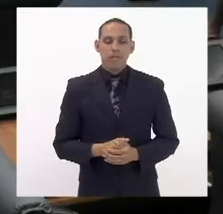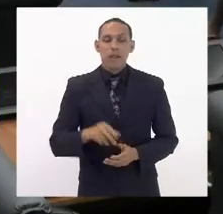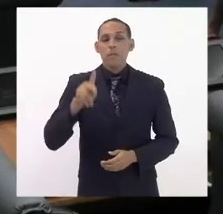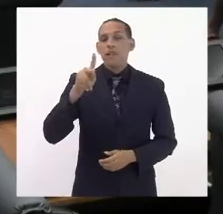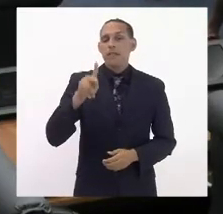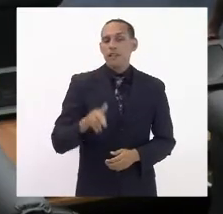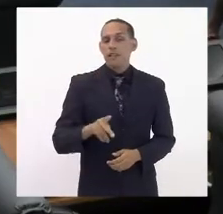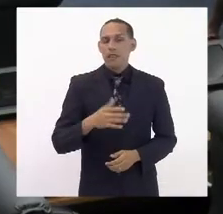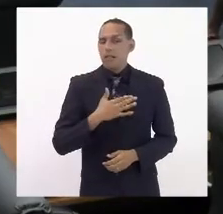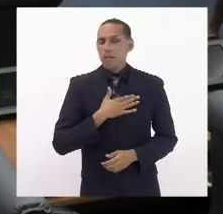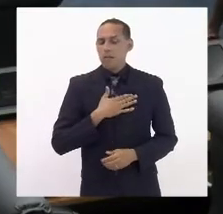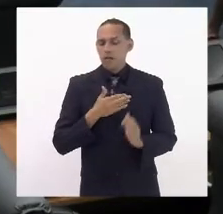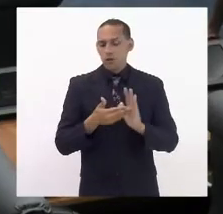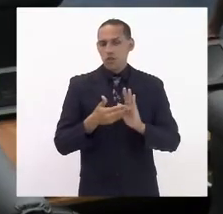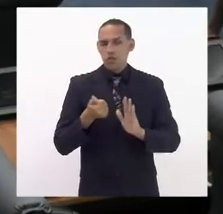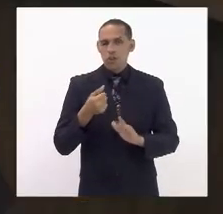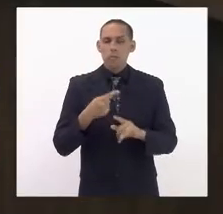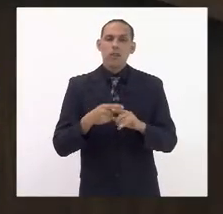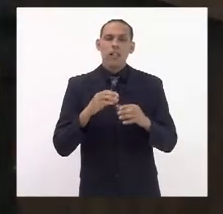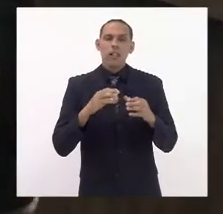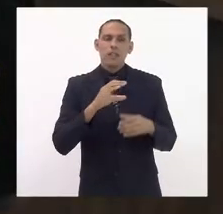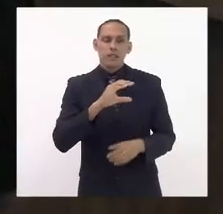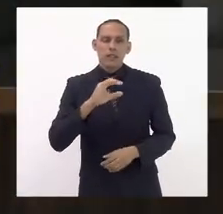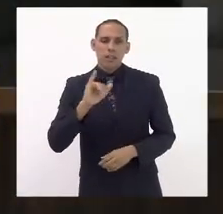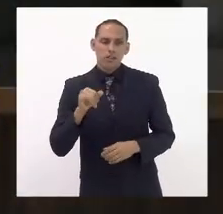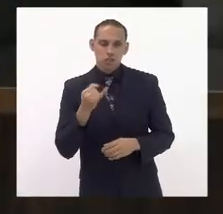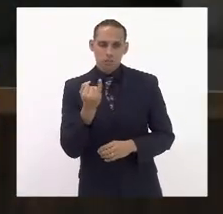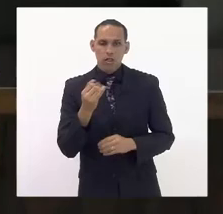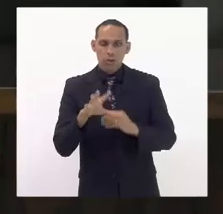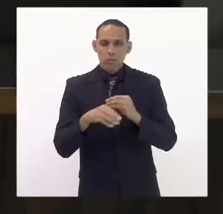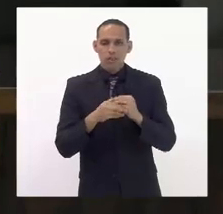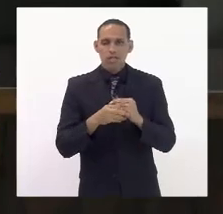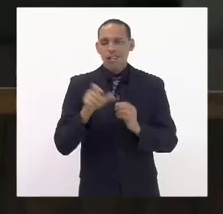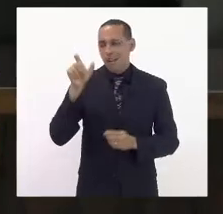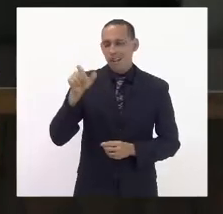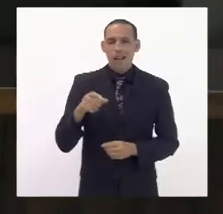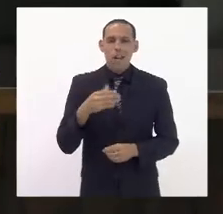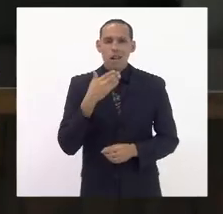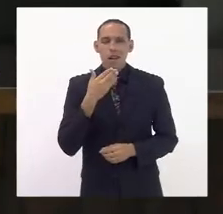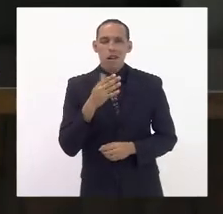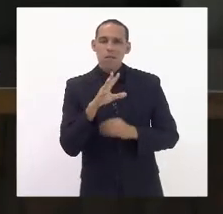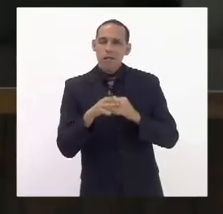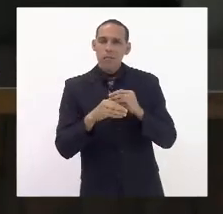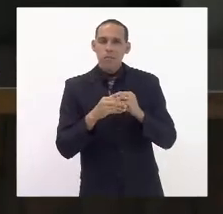Presidente, a minha eu vou retirar, okay, porque o CCJ vai incorporar. Regulamentação para o Detran que ela pede.